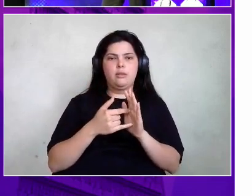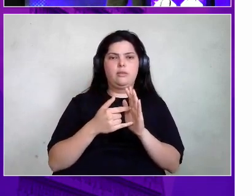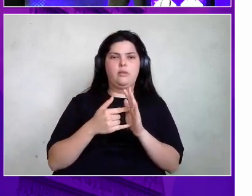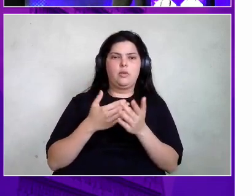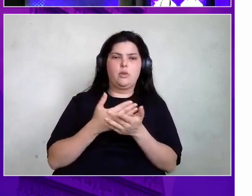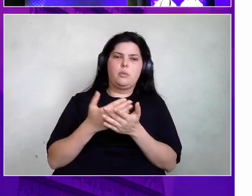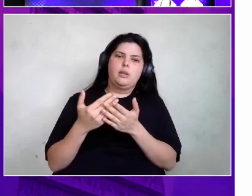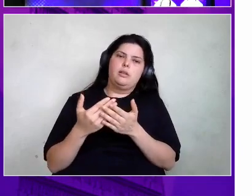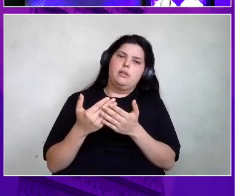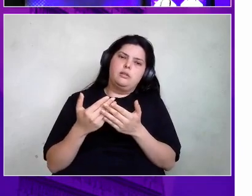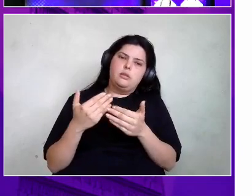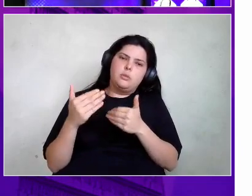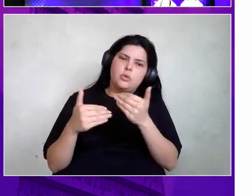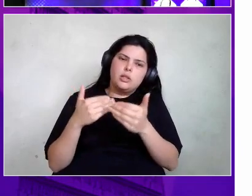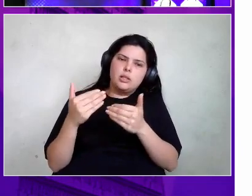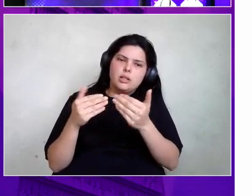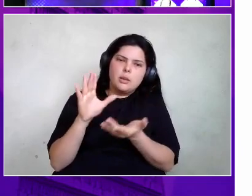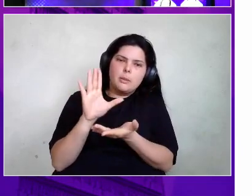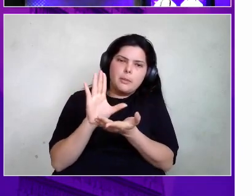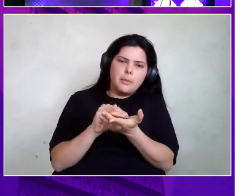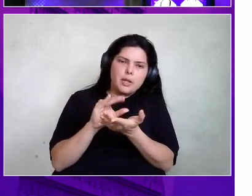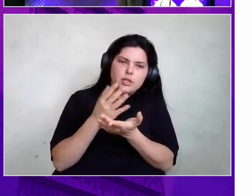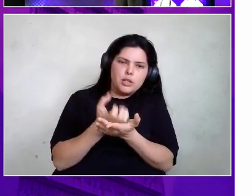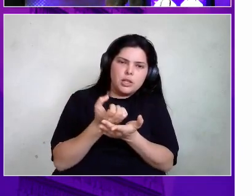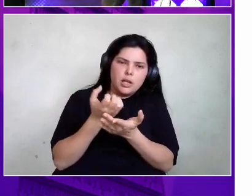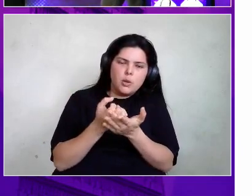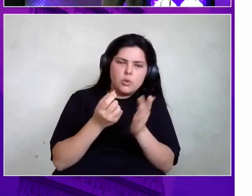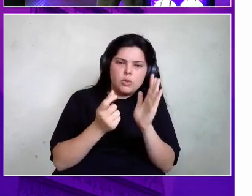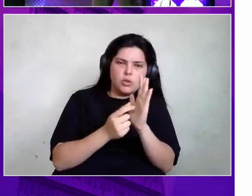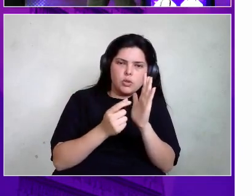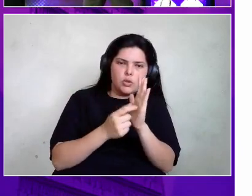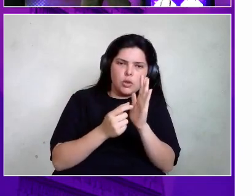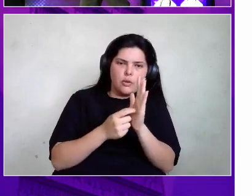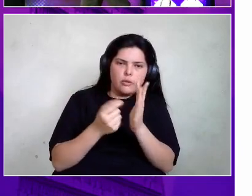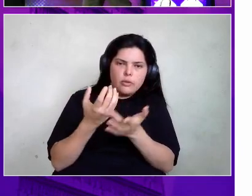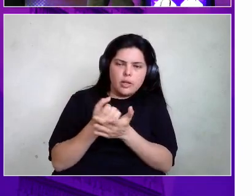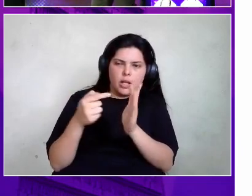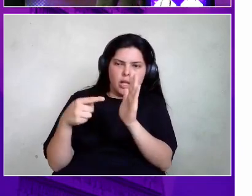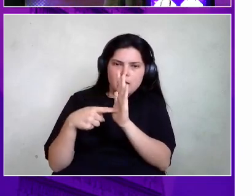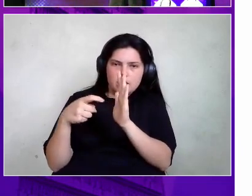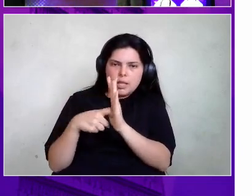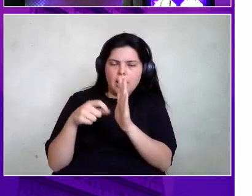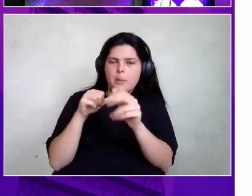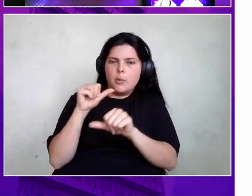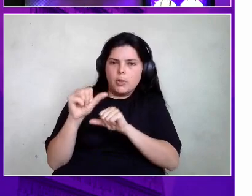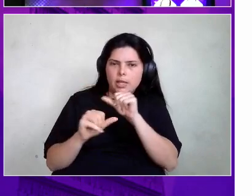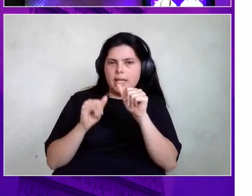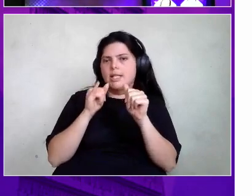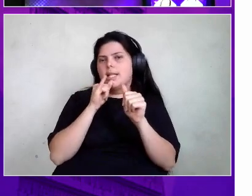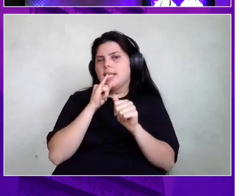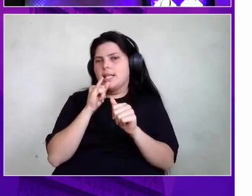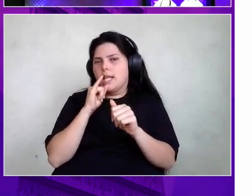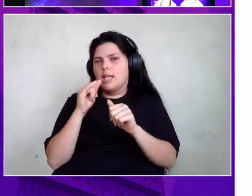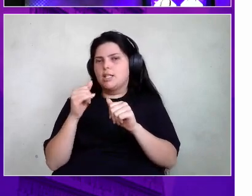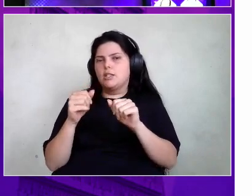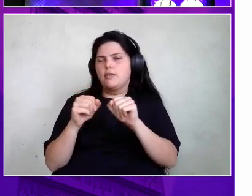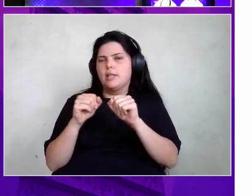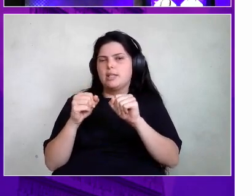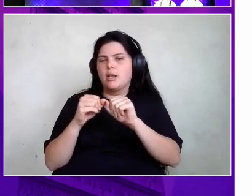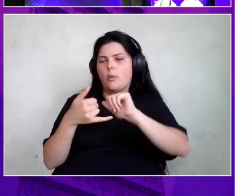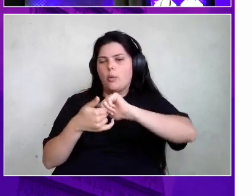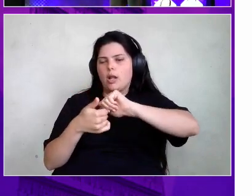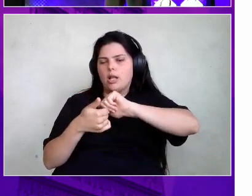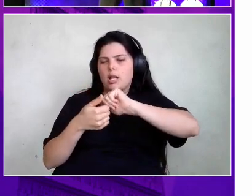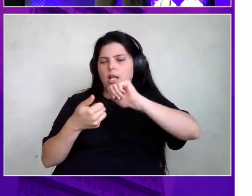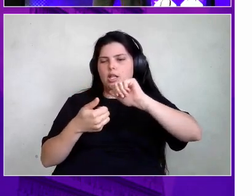vai instalar na máquina dele o software, ele vai fazer build, ele vai ficar codando, vai fazer as alterações, vai ficar testando, vai fazer a verificação de qualidade do código, ele